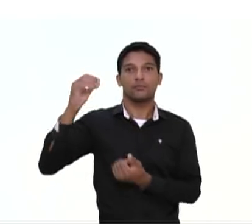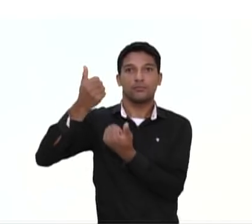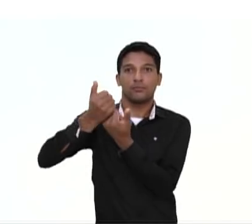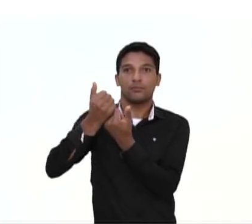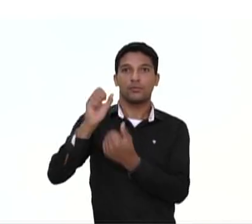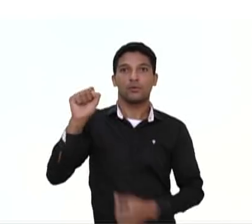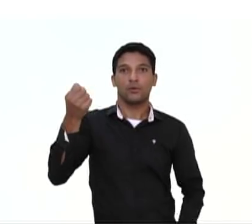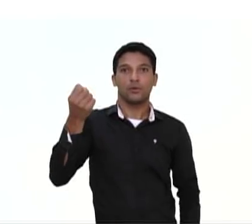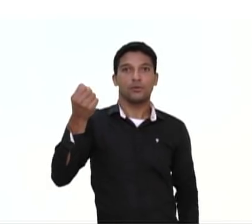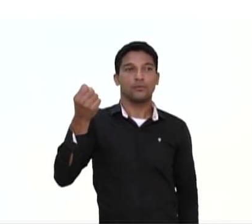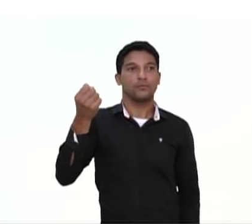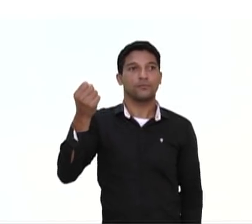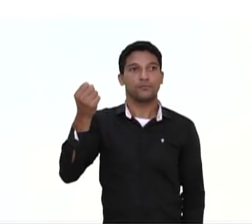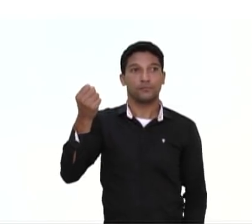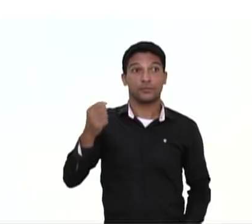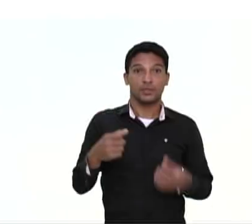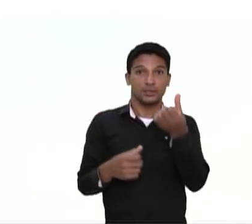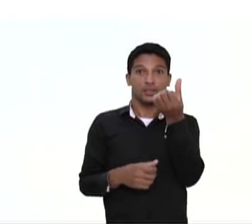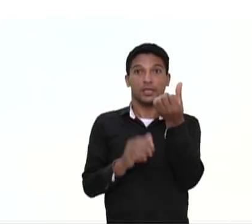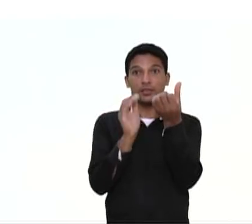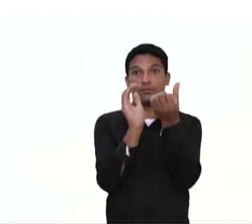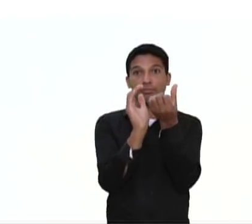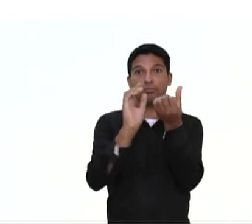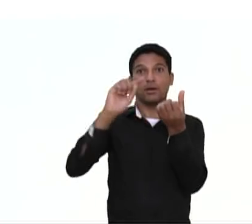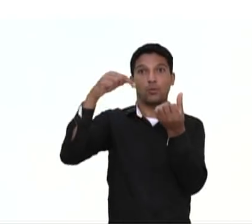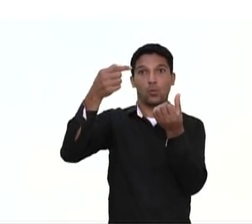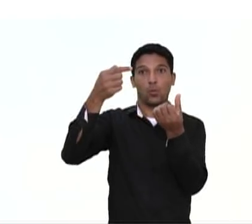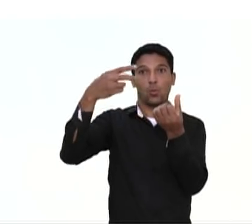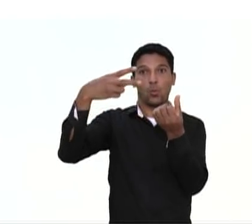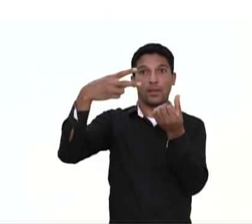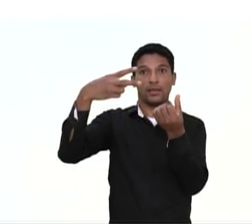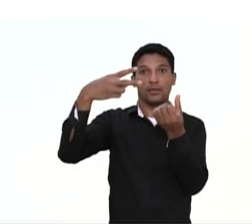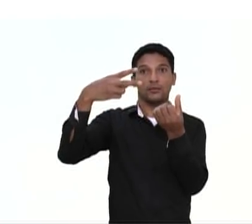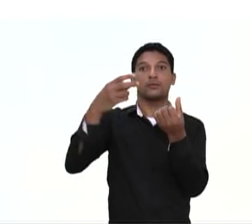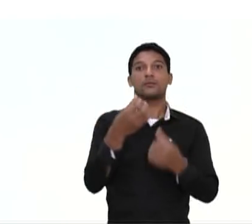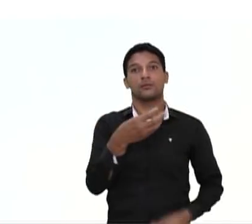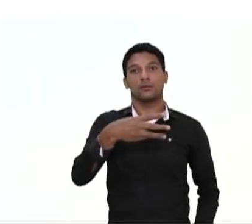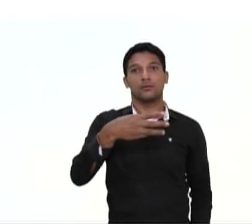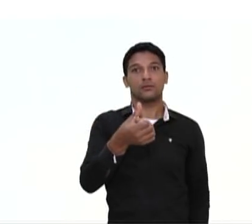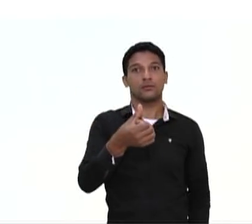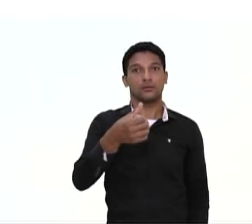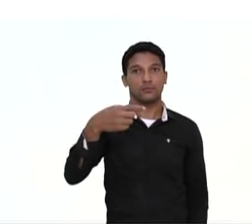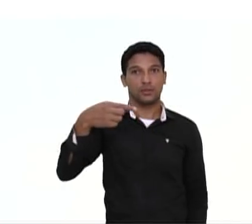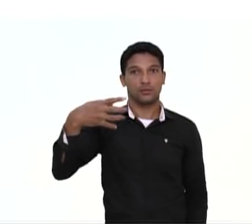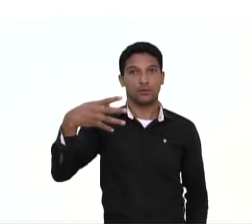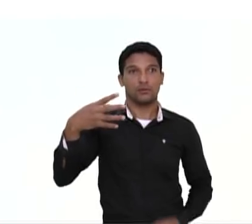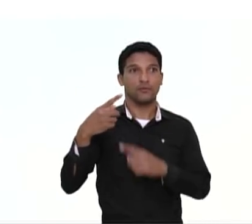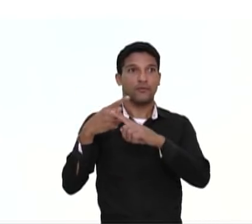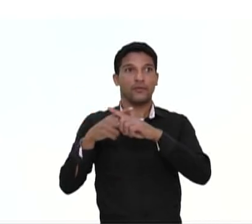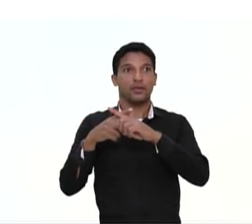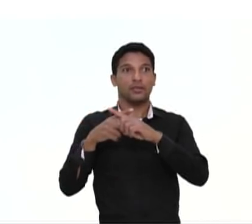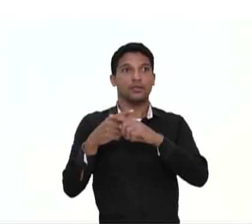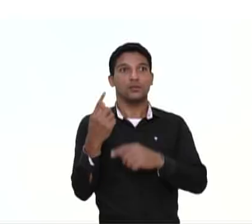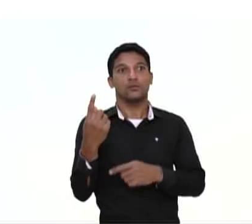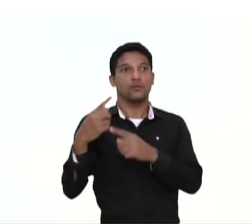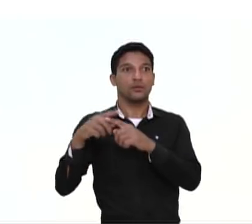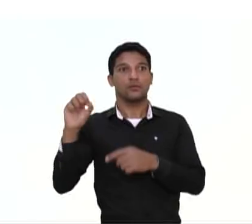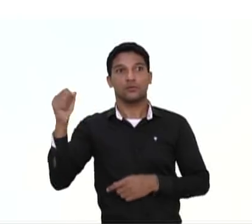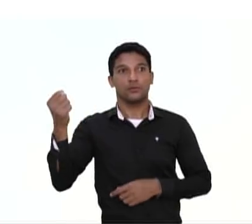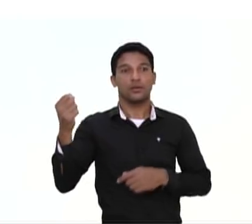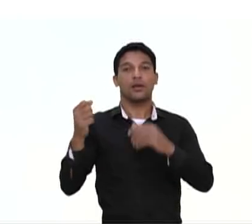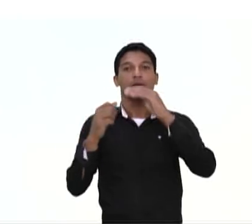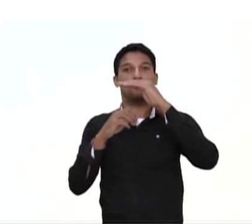a 86 elevado ao quadrado 36 - 4 x 1 x 8 - 32